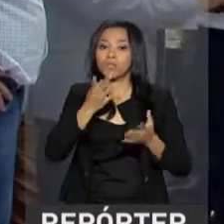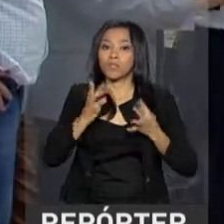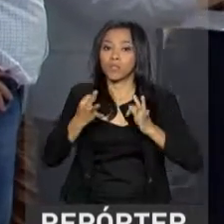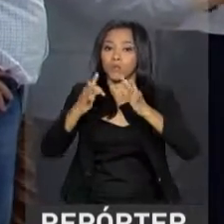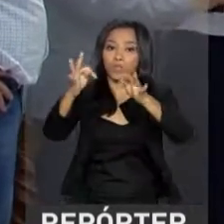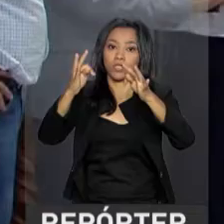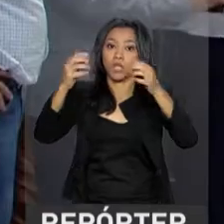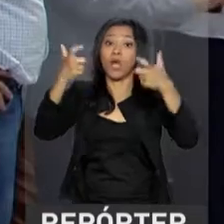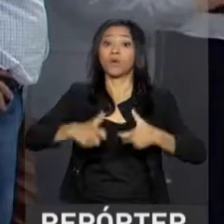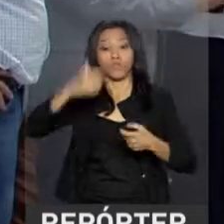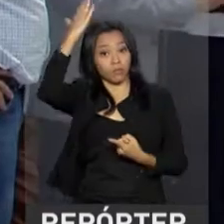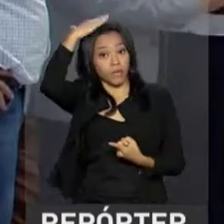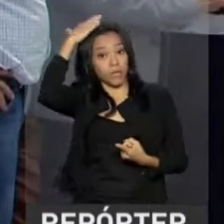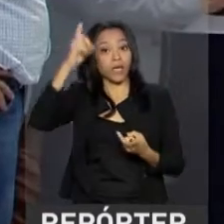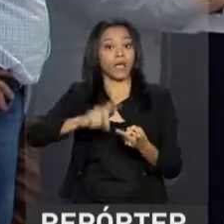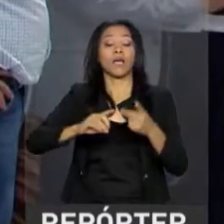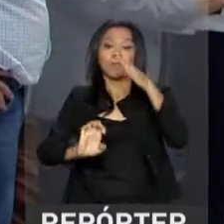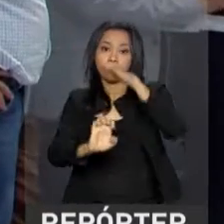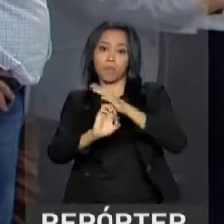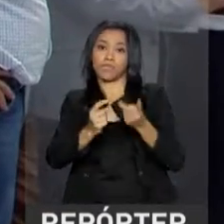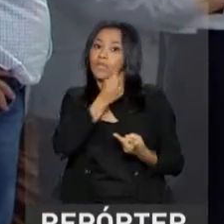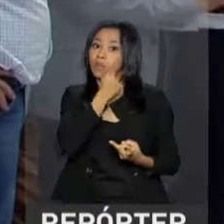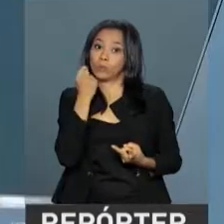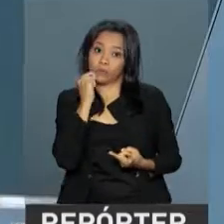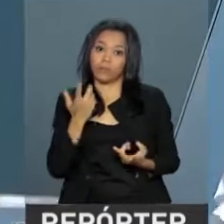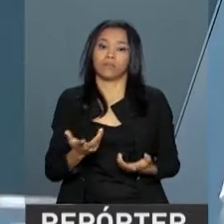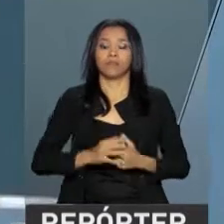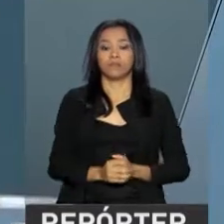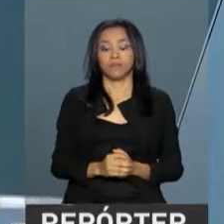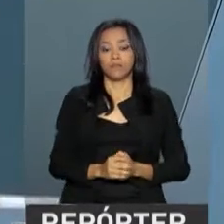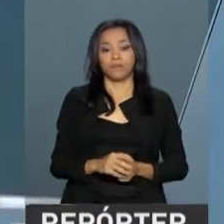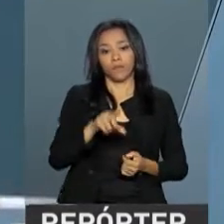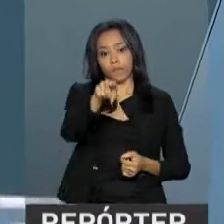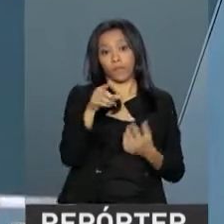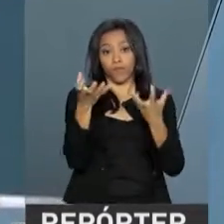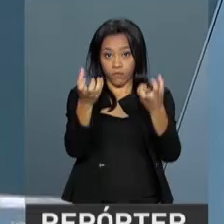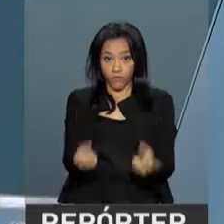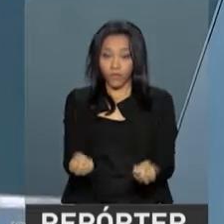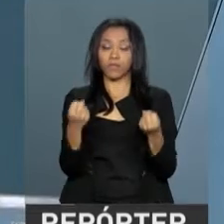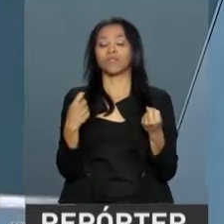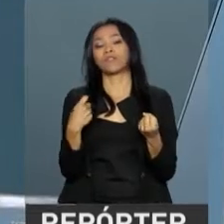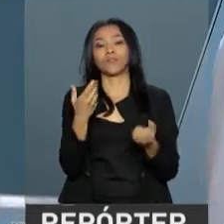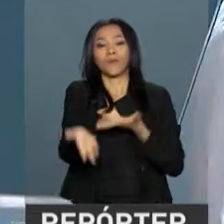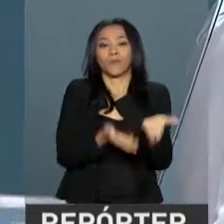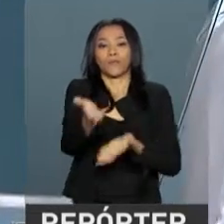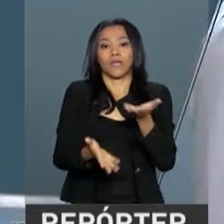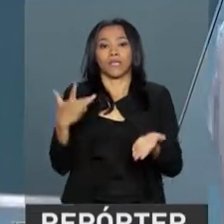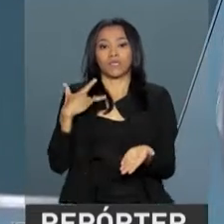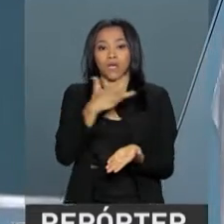de Tecnologia do Paraná e a empresa suíça Octapharma. Vamos prestigiar a saúde brasileira e, do